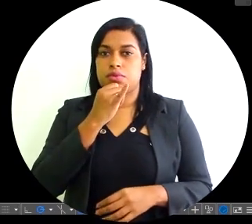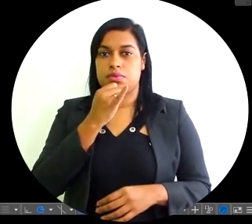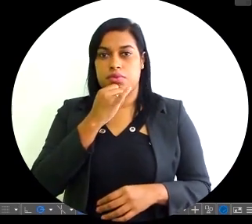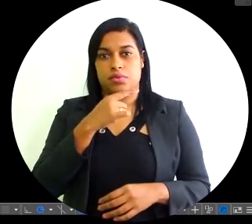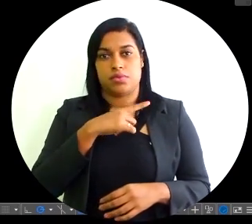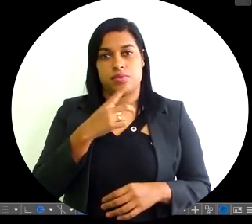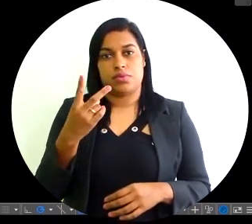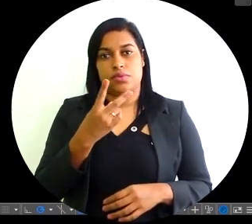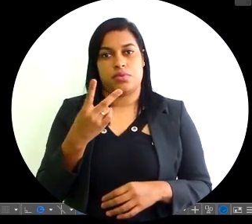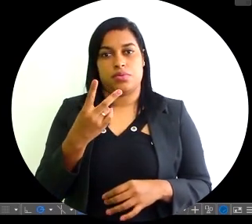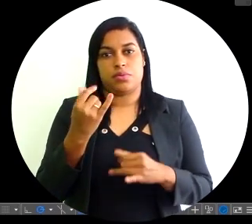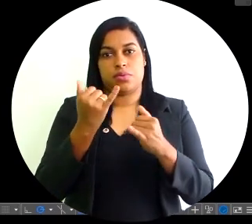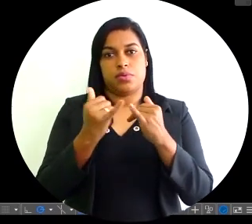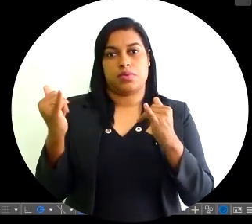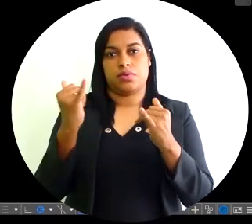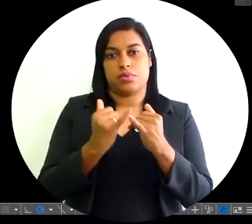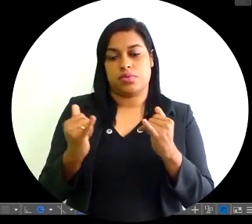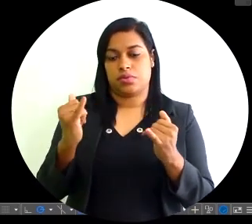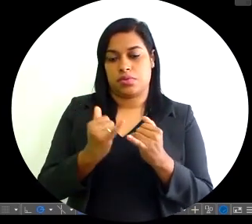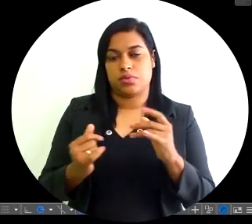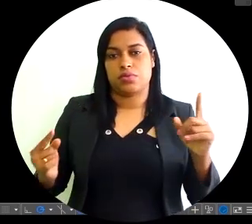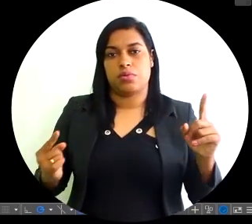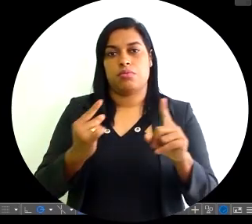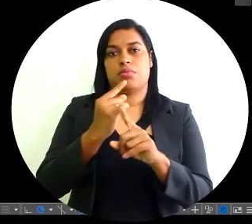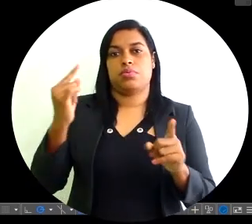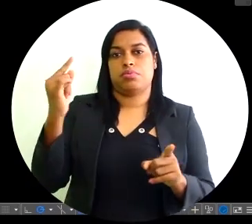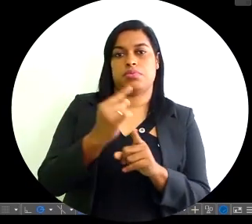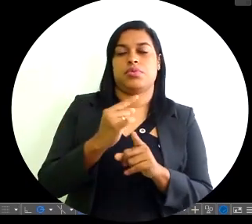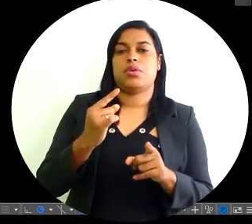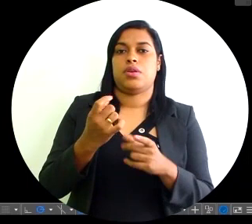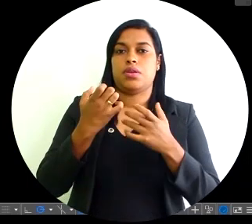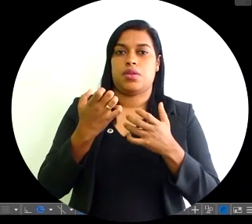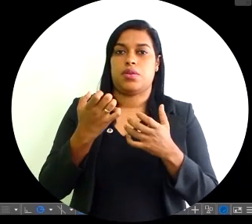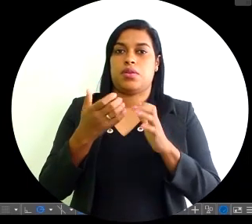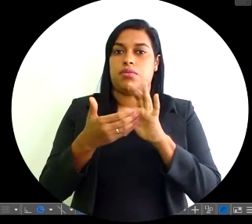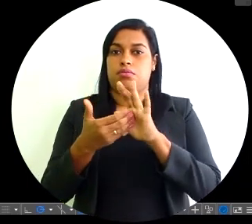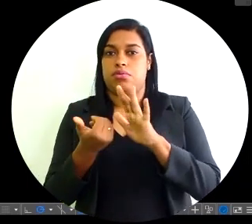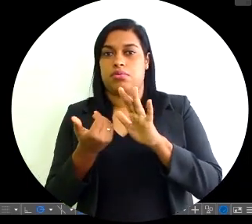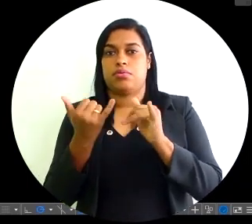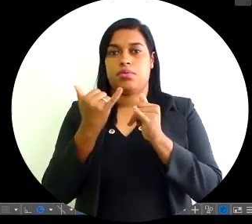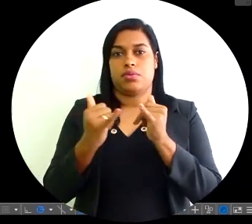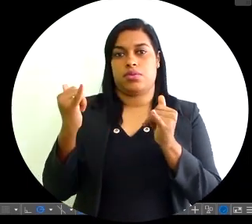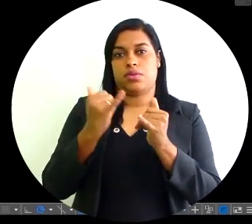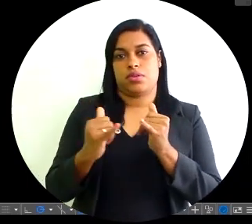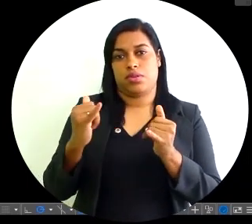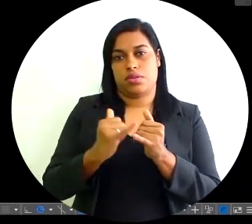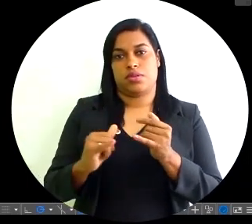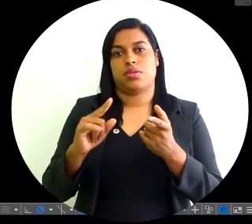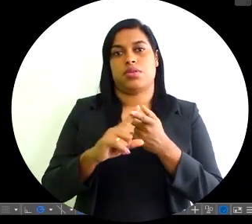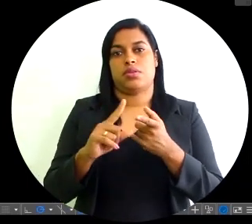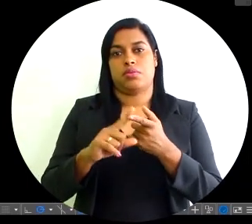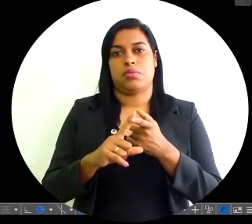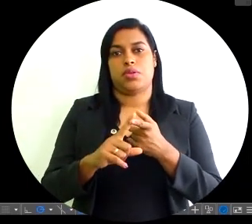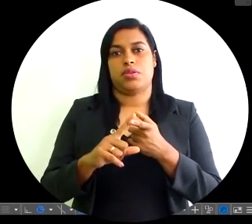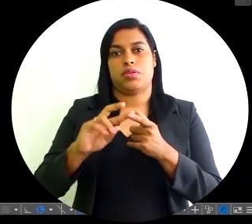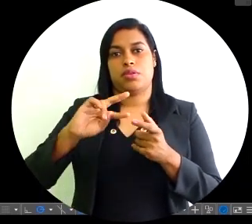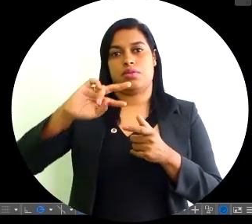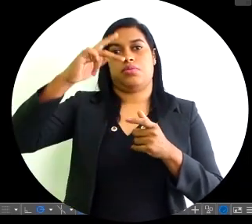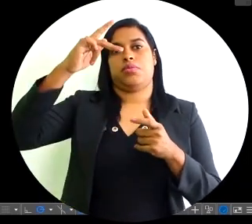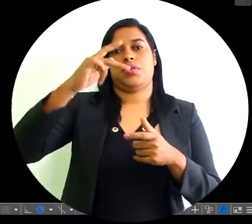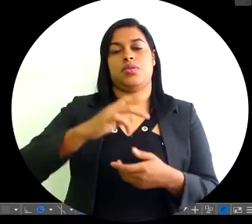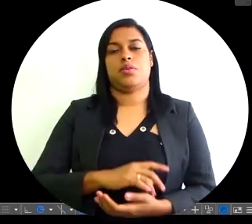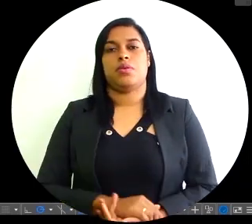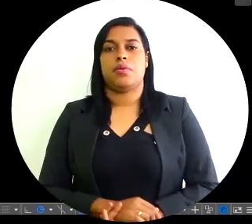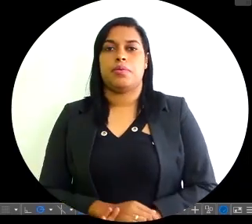Vamos supor nessa situação em que eu tenho essas duas linhas se cruzando e que eu quero apagar parte dessa linha,